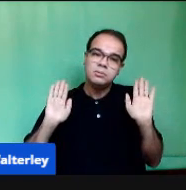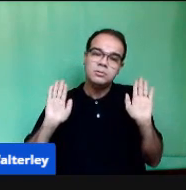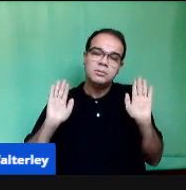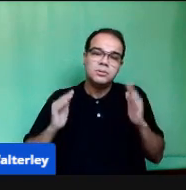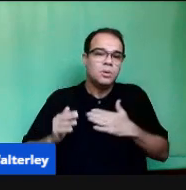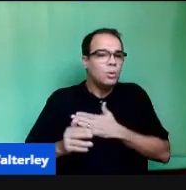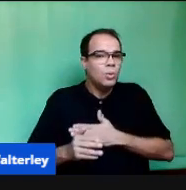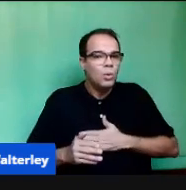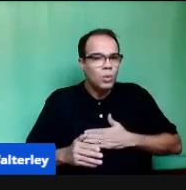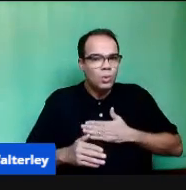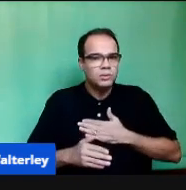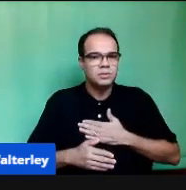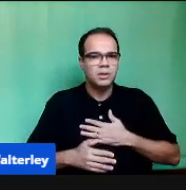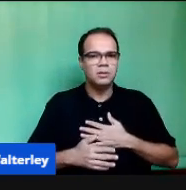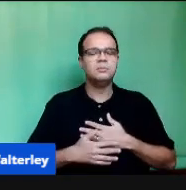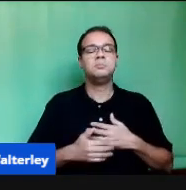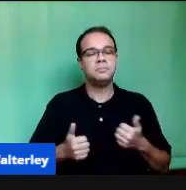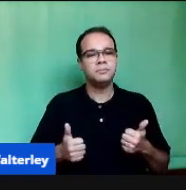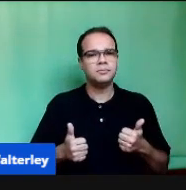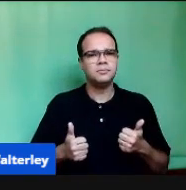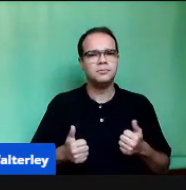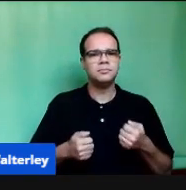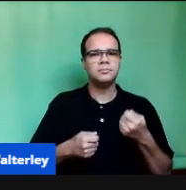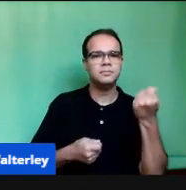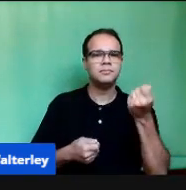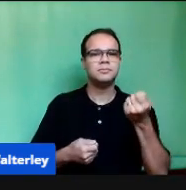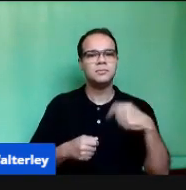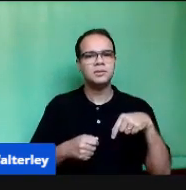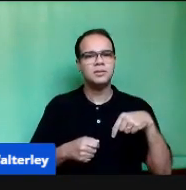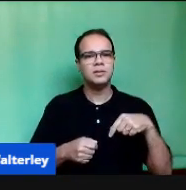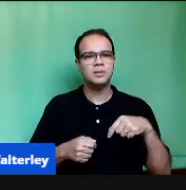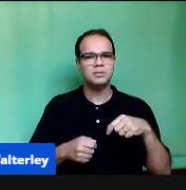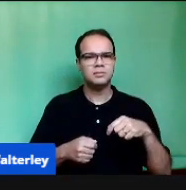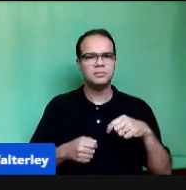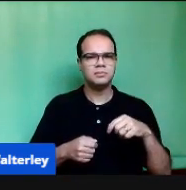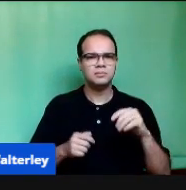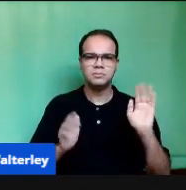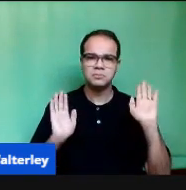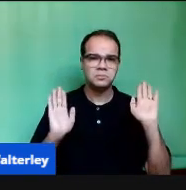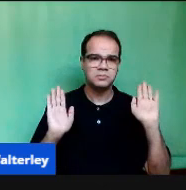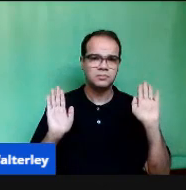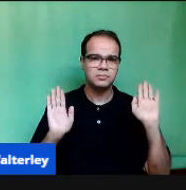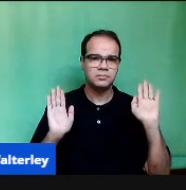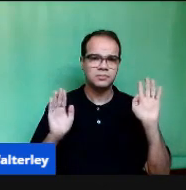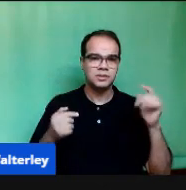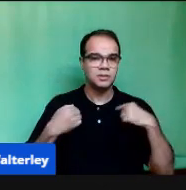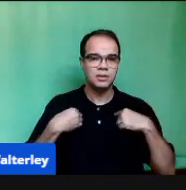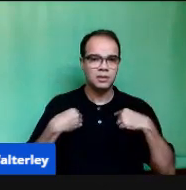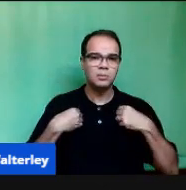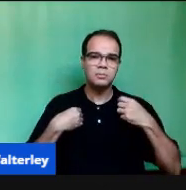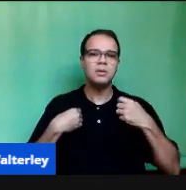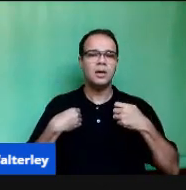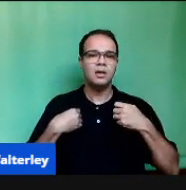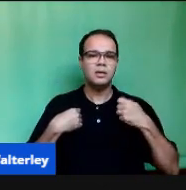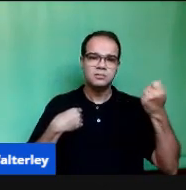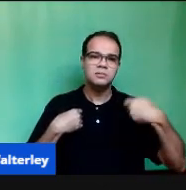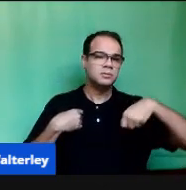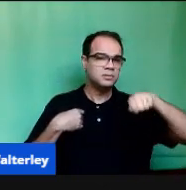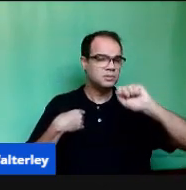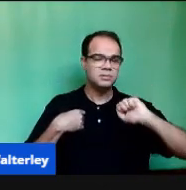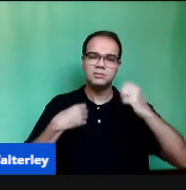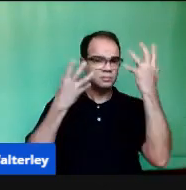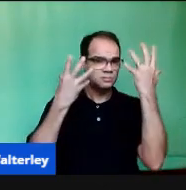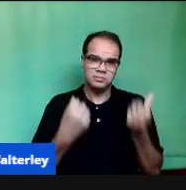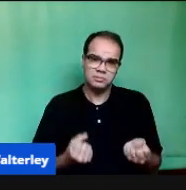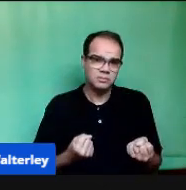sentem confortáveis com o seu sexo biológico e essa identidade de gênero que lhe foi atribuída e que a gente absorve